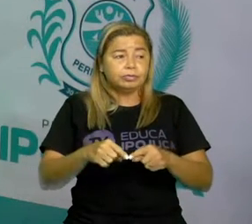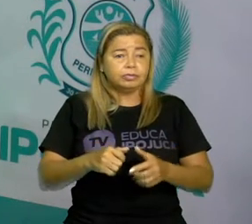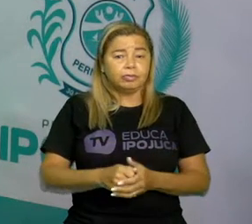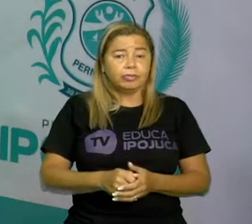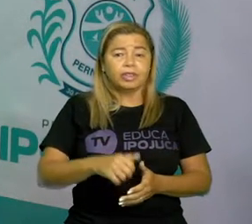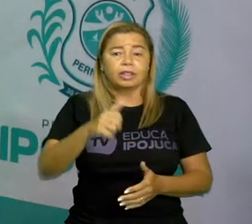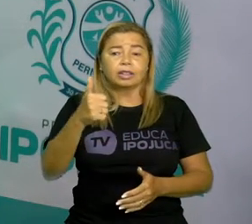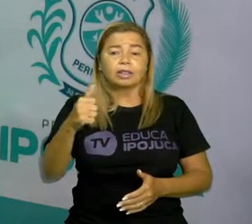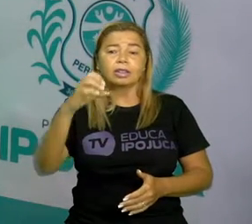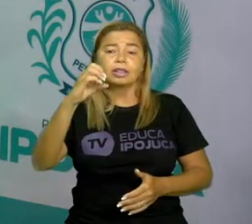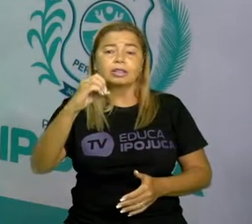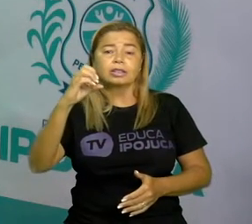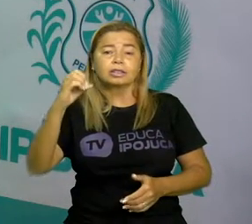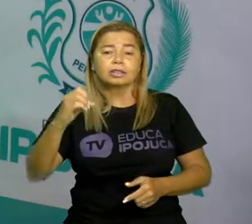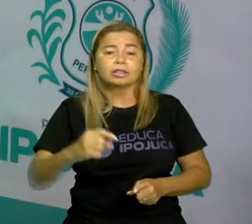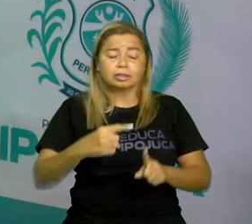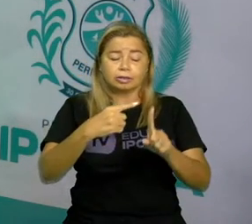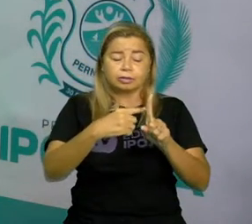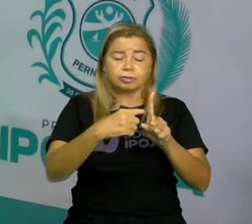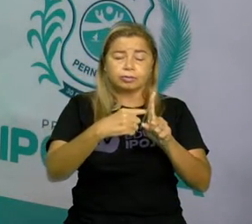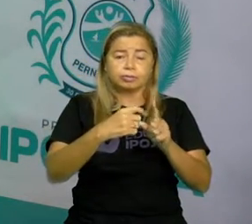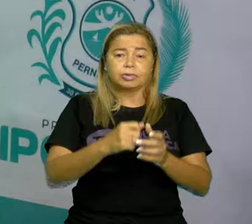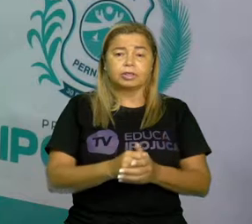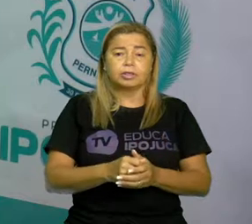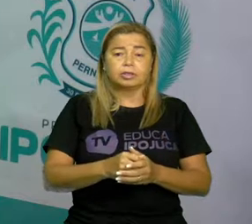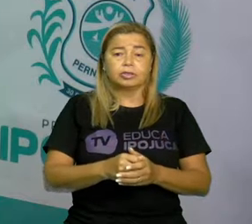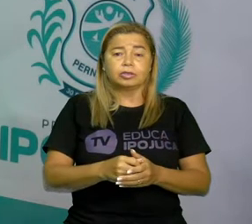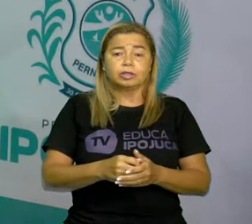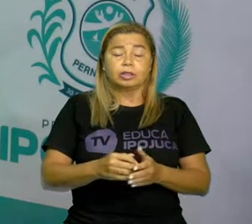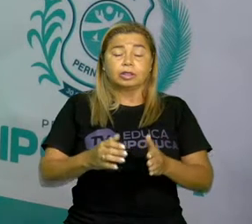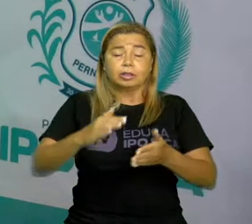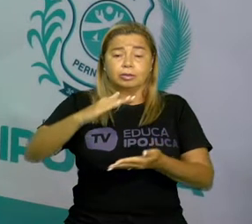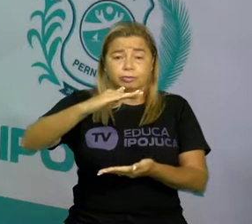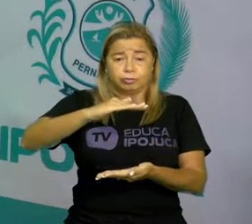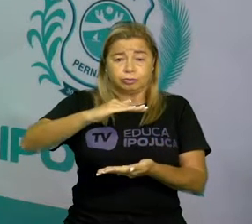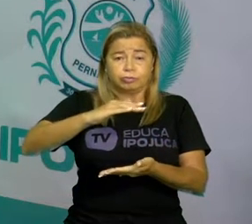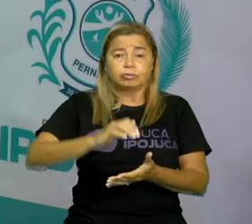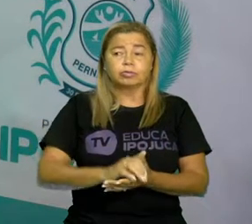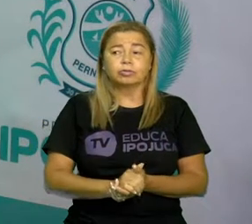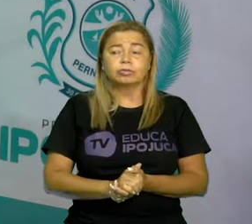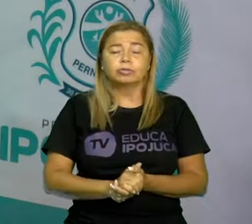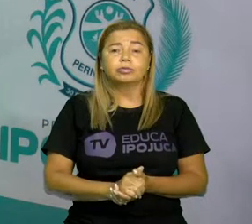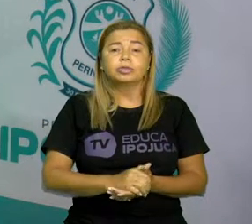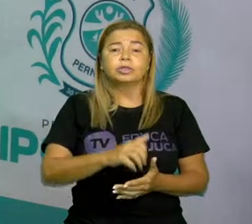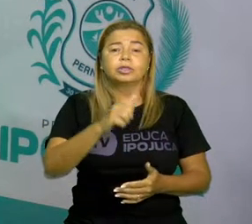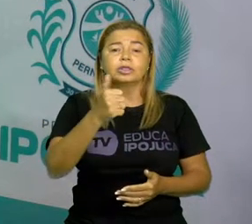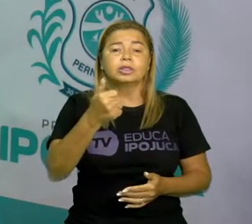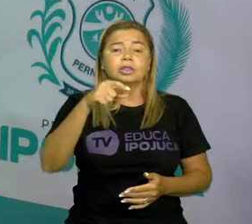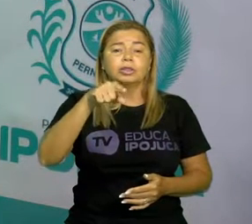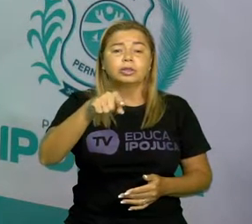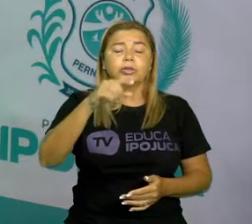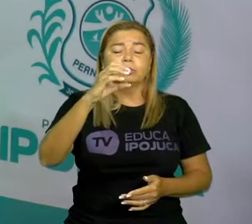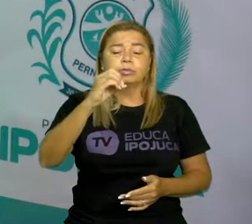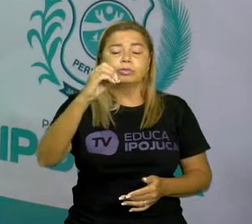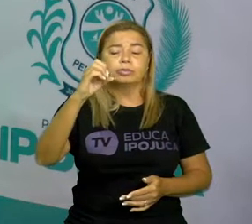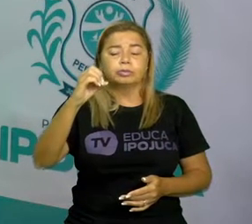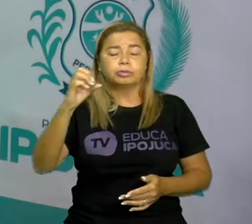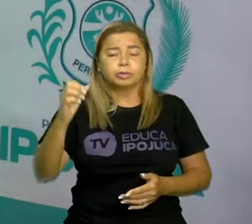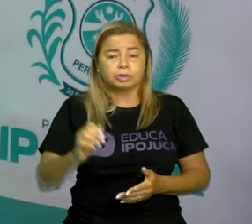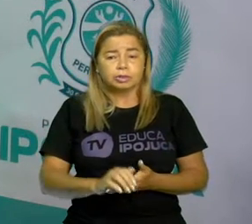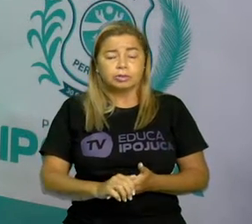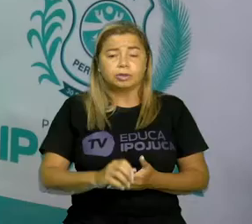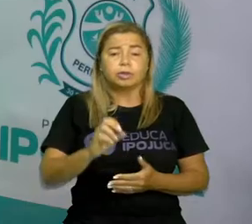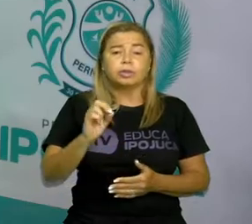100 unidades. Já o cubo é um milhar ou 10 centenas